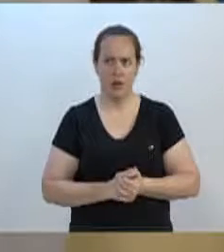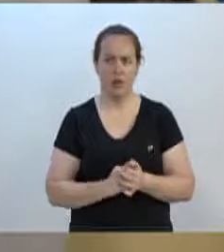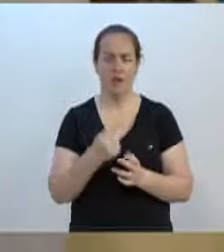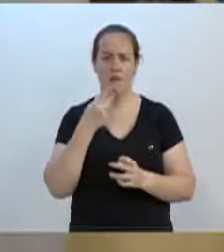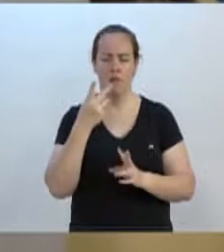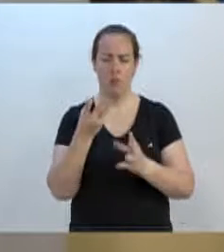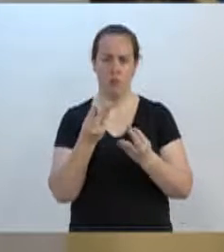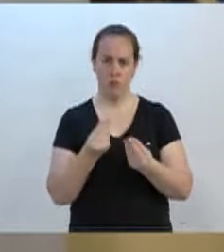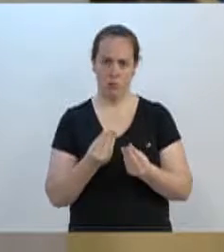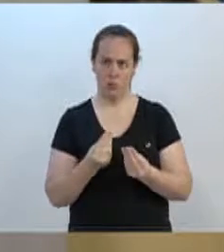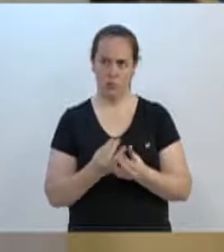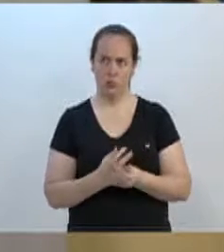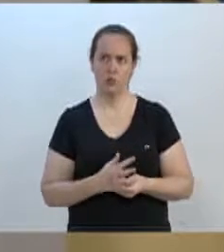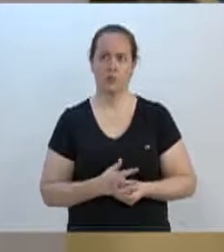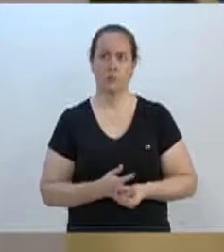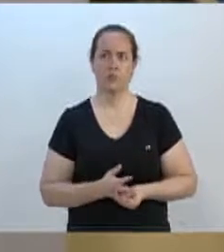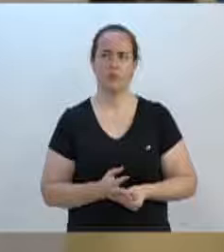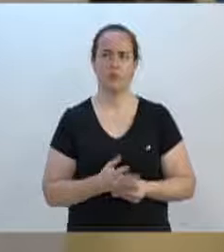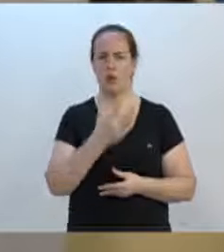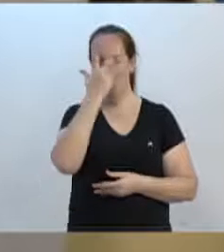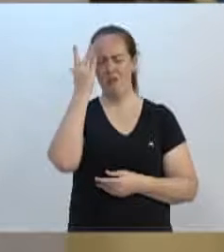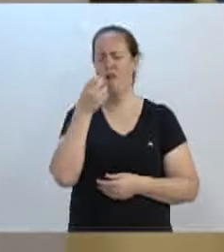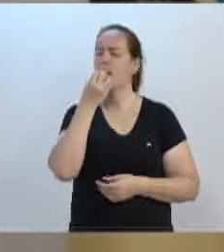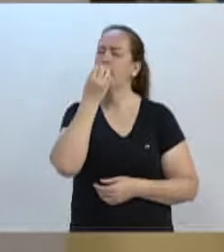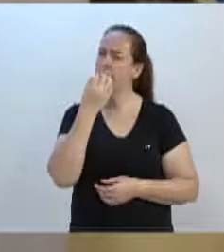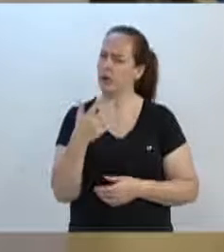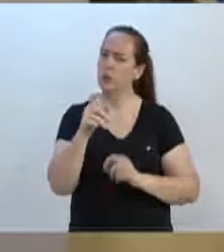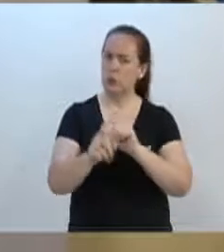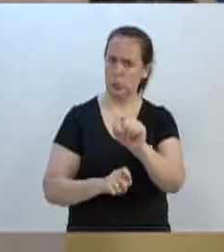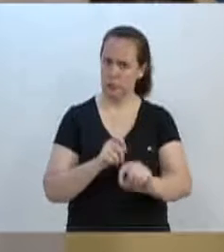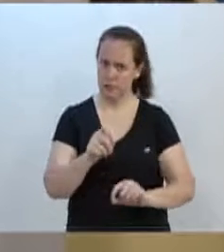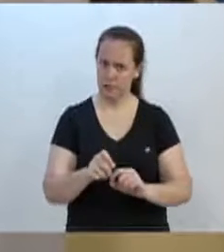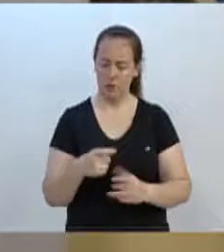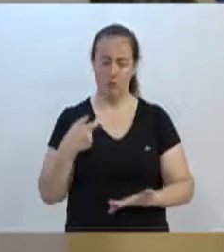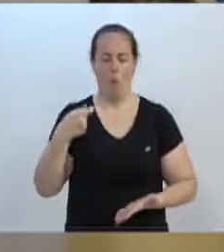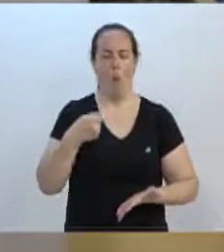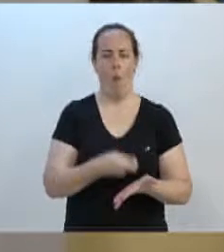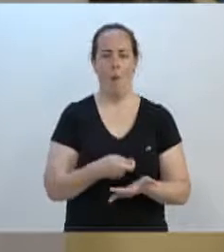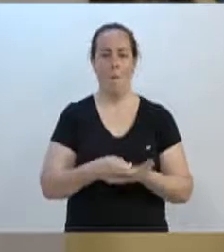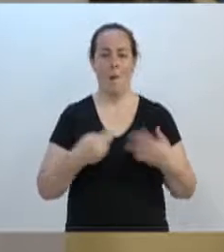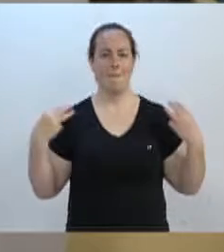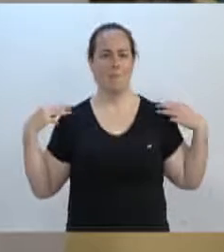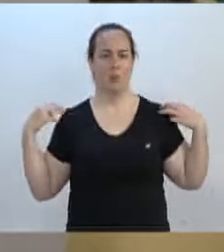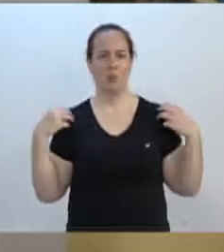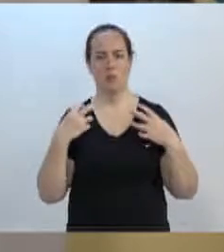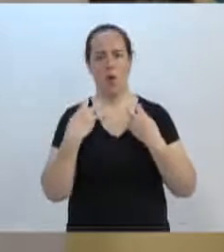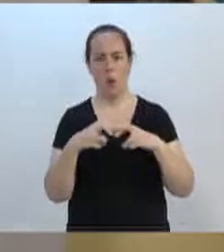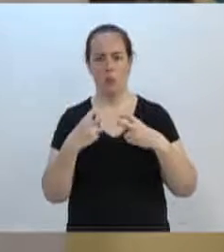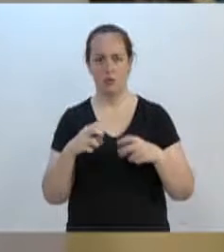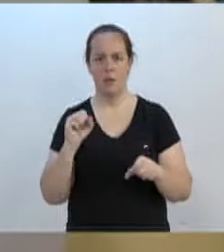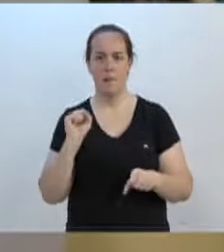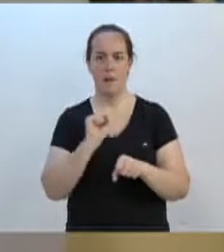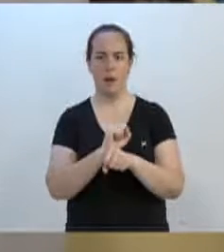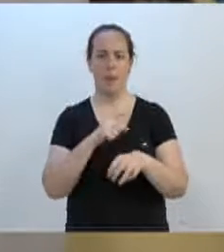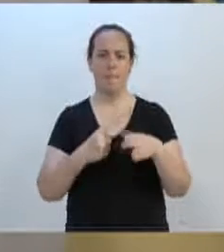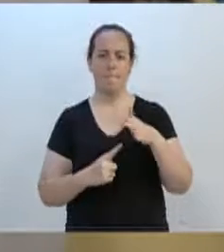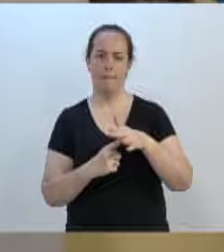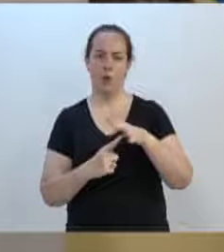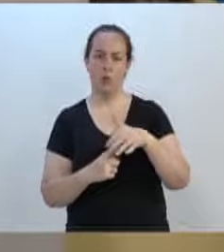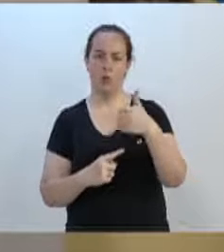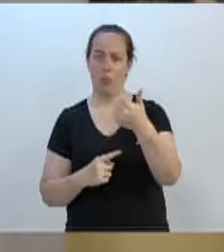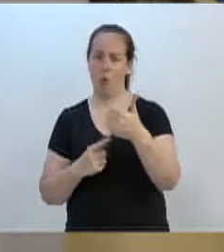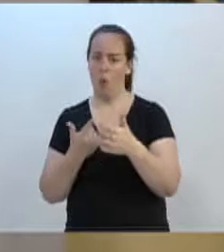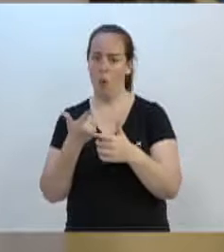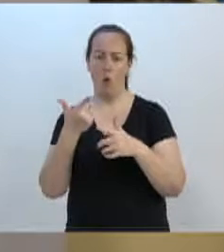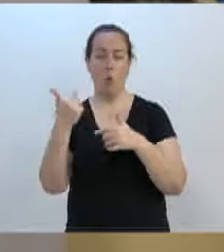falado, as pessoas elogiam bastante, que ele obriga o motorista de ônibus a parar fora do ponto a partir